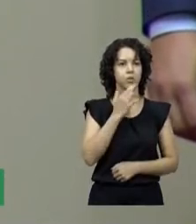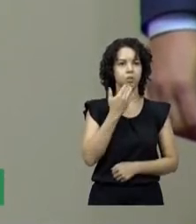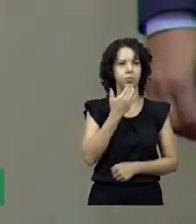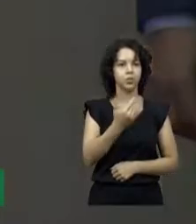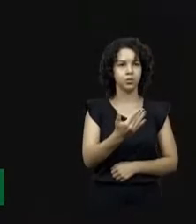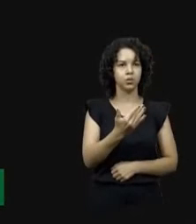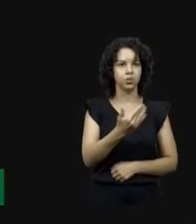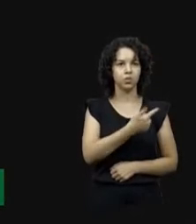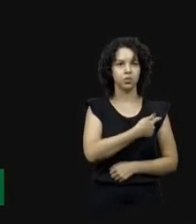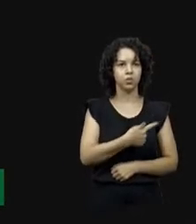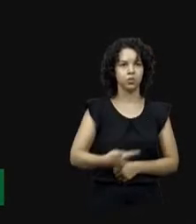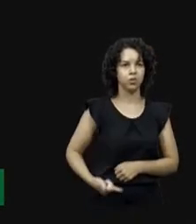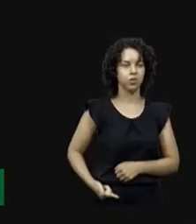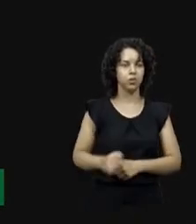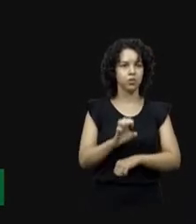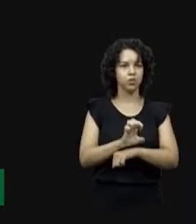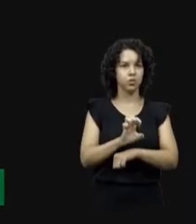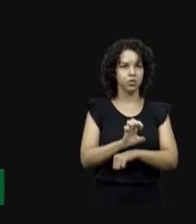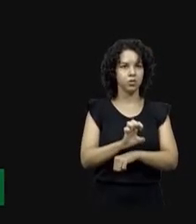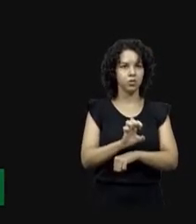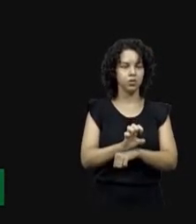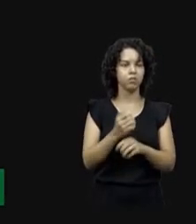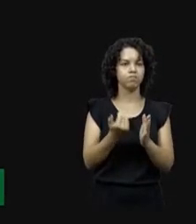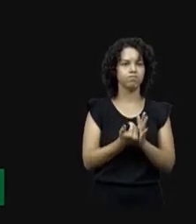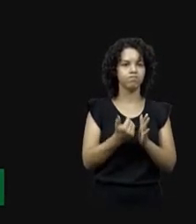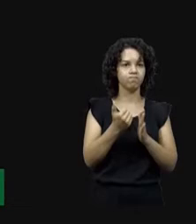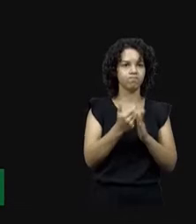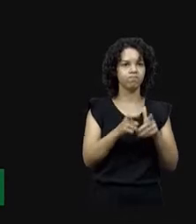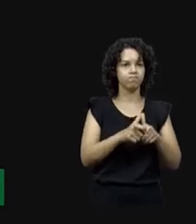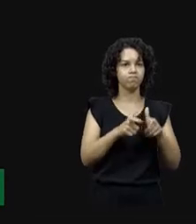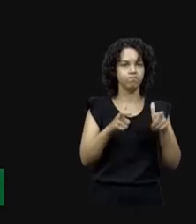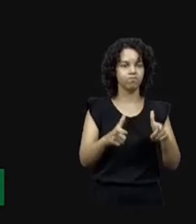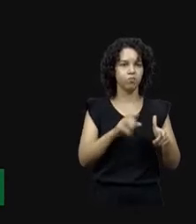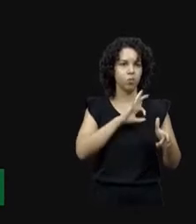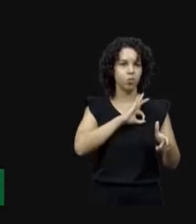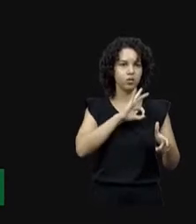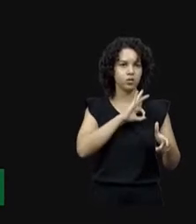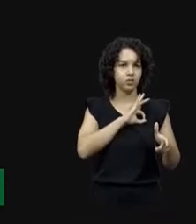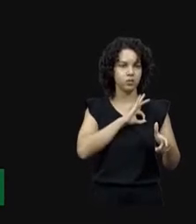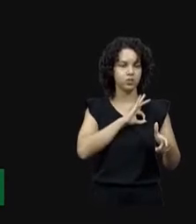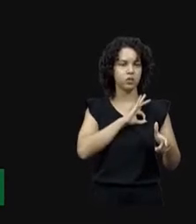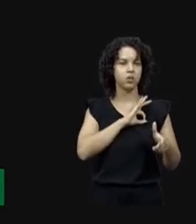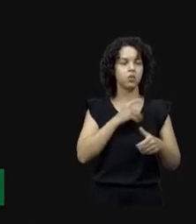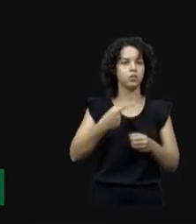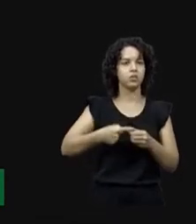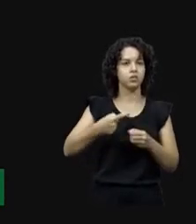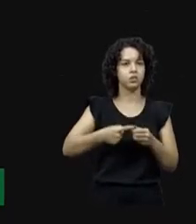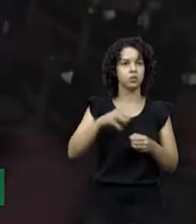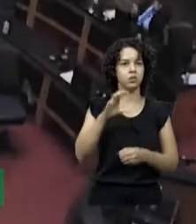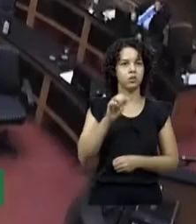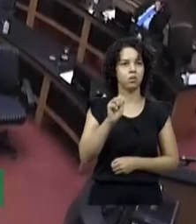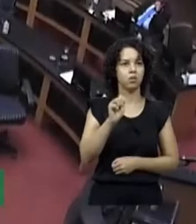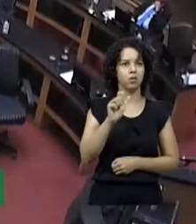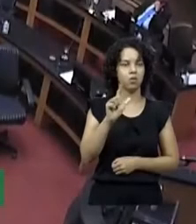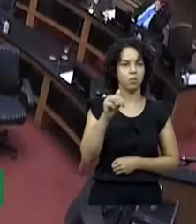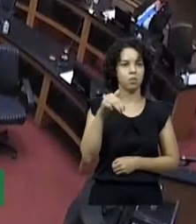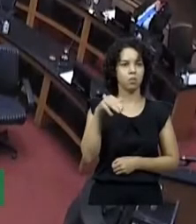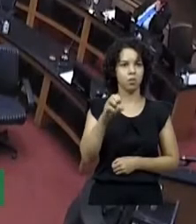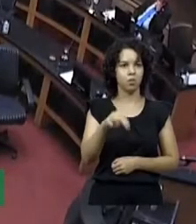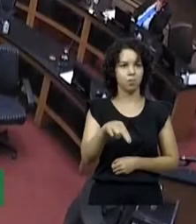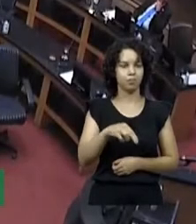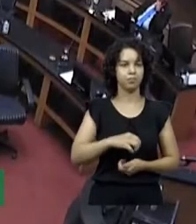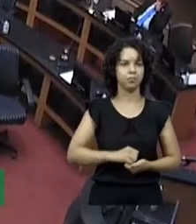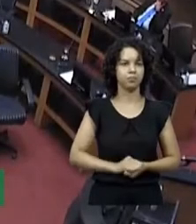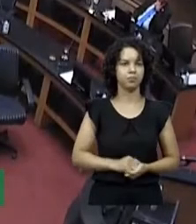Estado para que aumente o efetivo policial no município de Calmon. Em discussão, não havendo quem